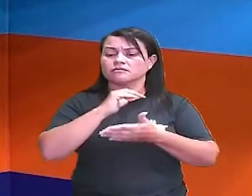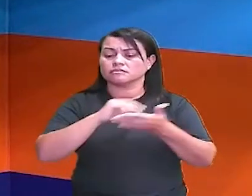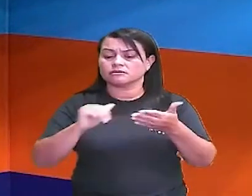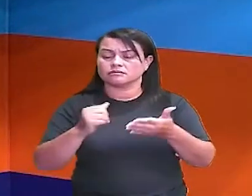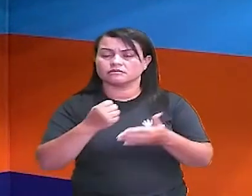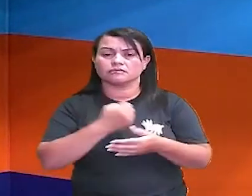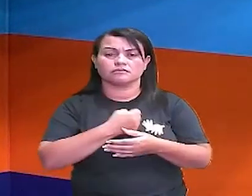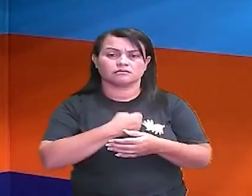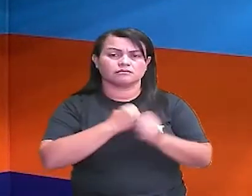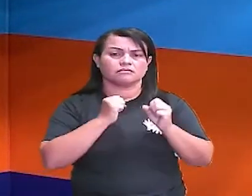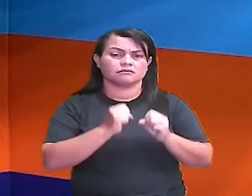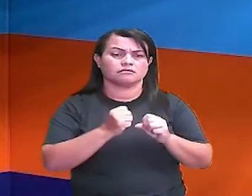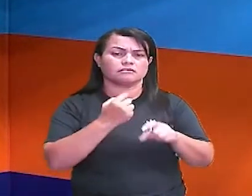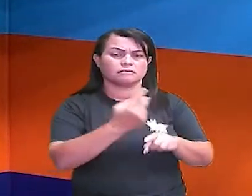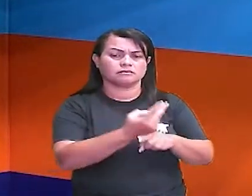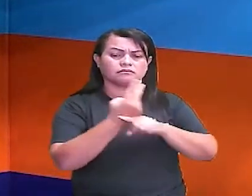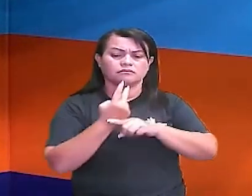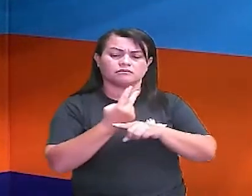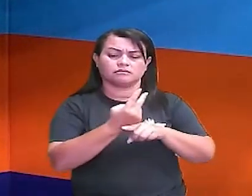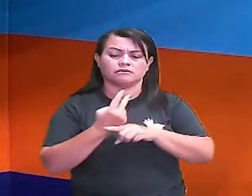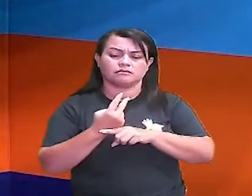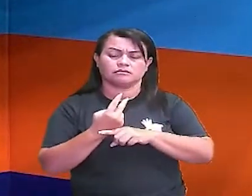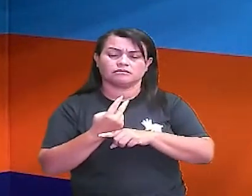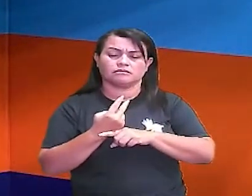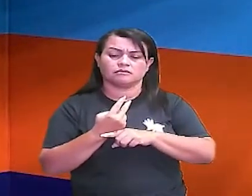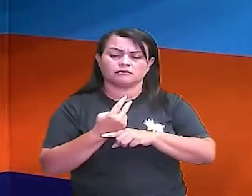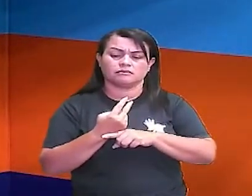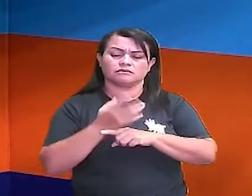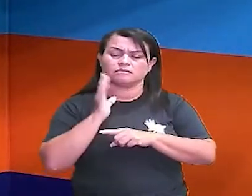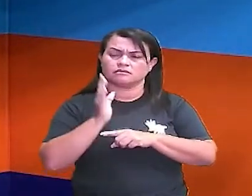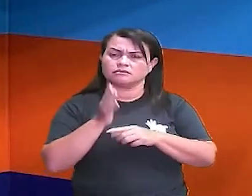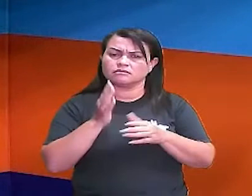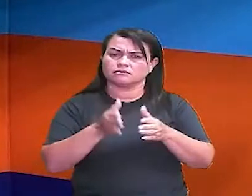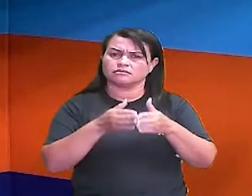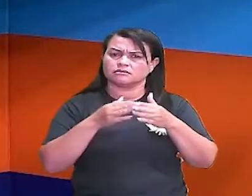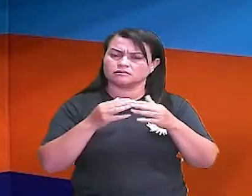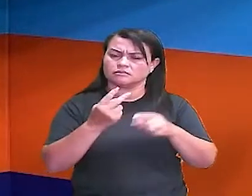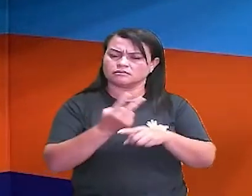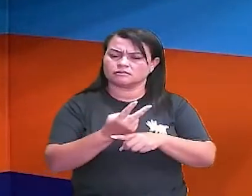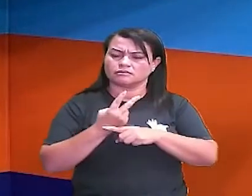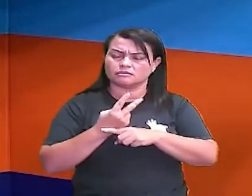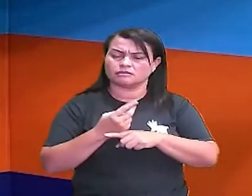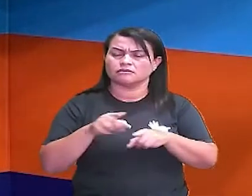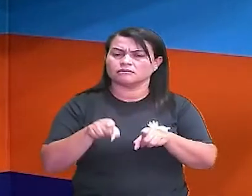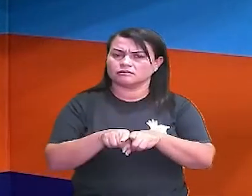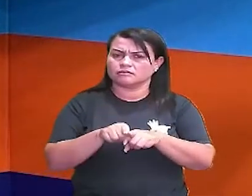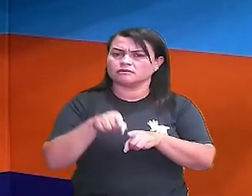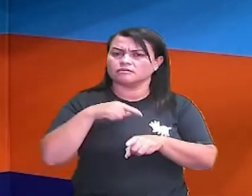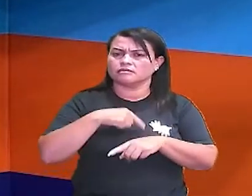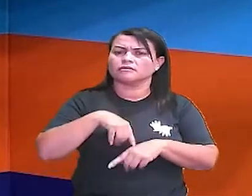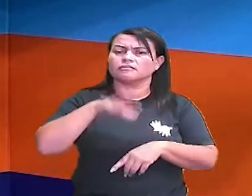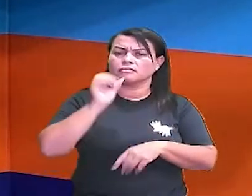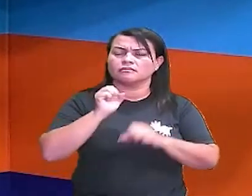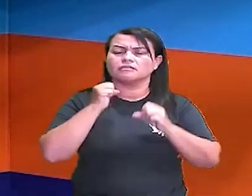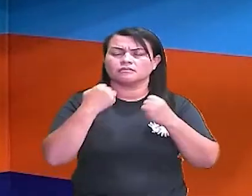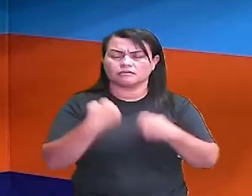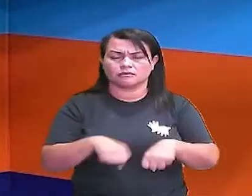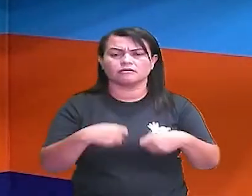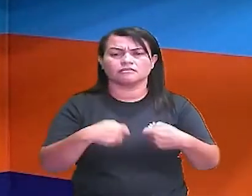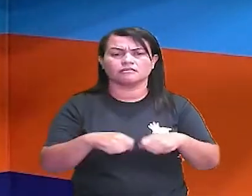pedindo emprestado, vai pedindo emprestado. Ah, professora, mas eu já pedi emprestado aqui. Se tiver mais número para o lado, você vai